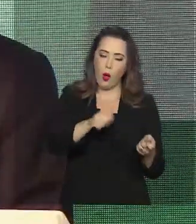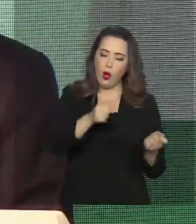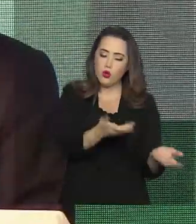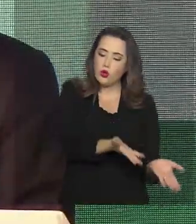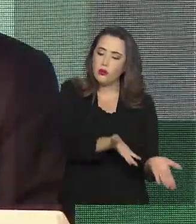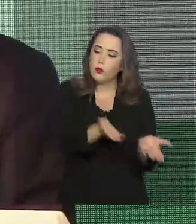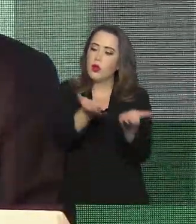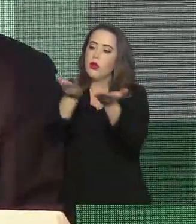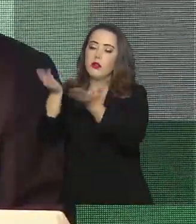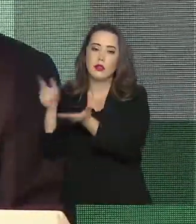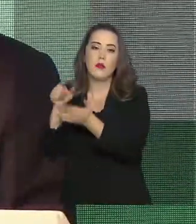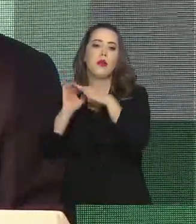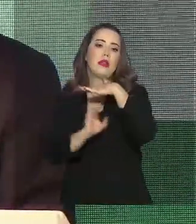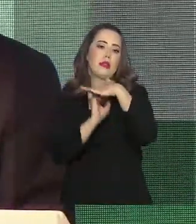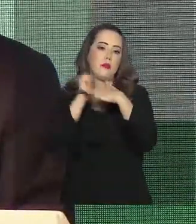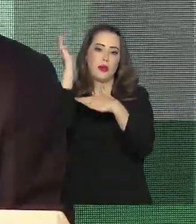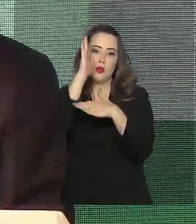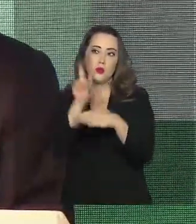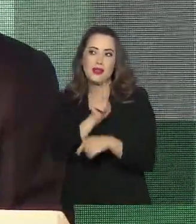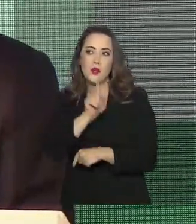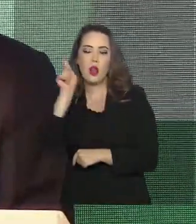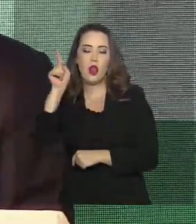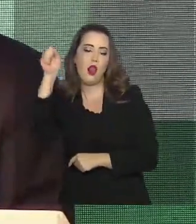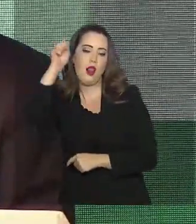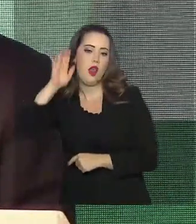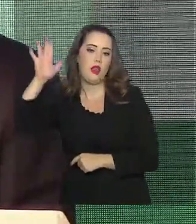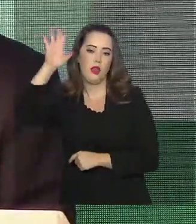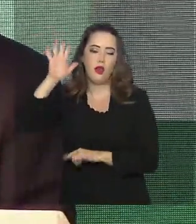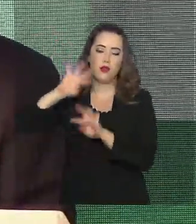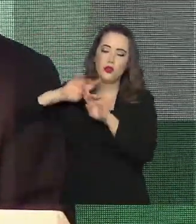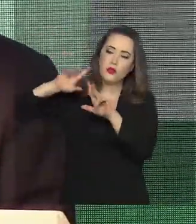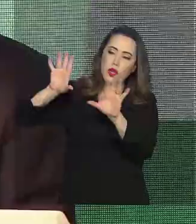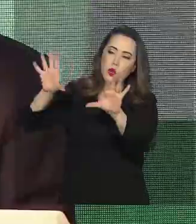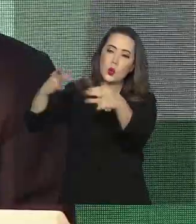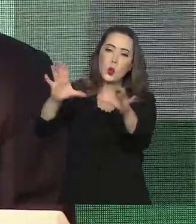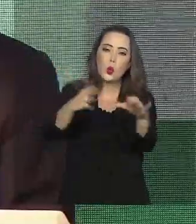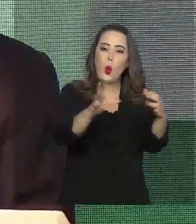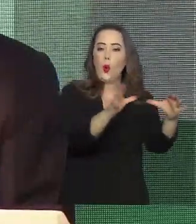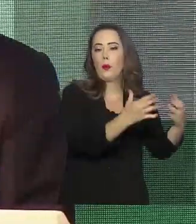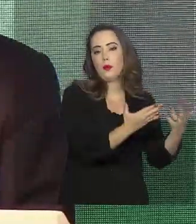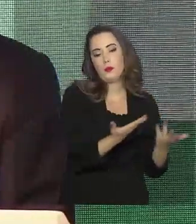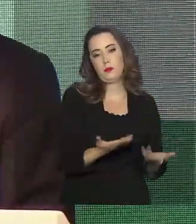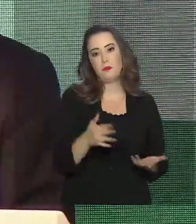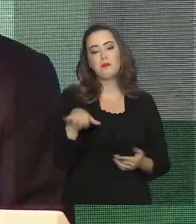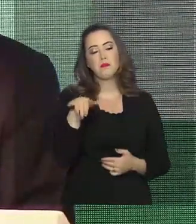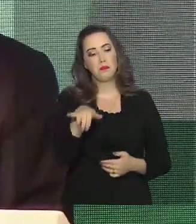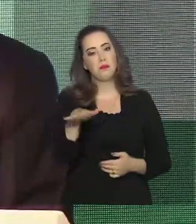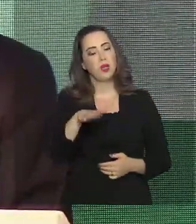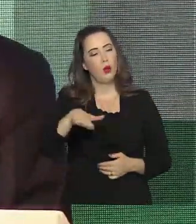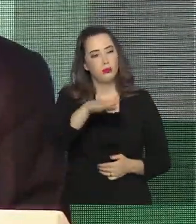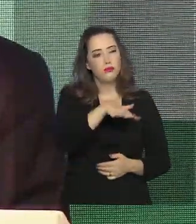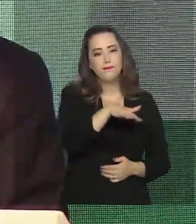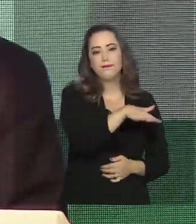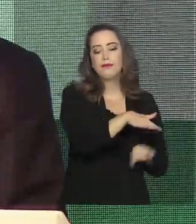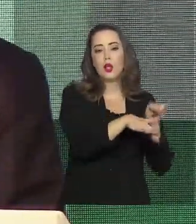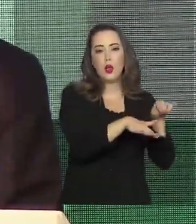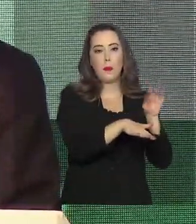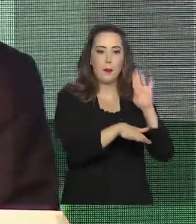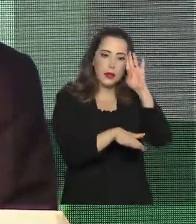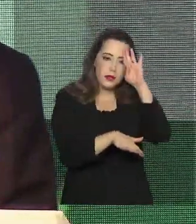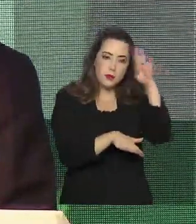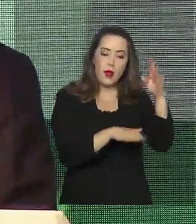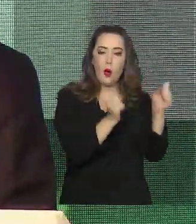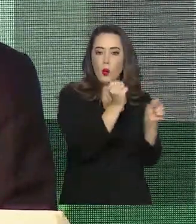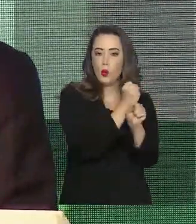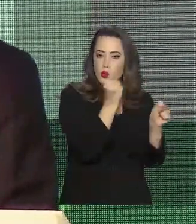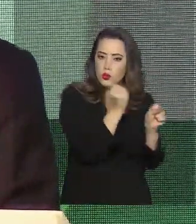das empresas brasileiras de diferentes setores com destaque para as áreas de construção